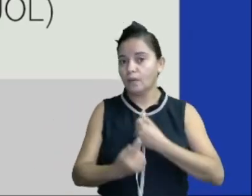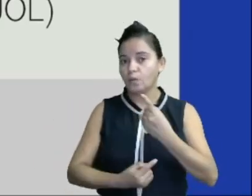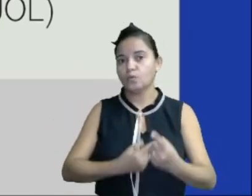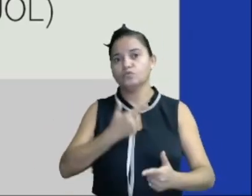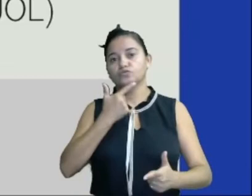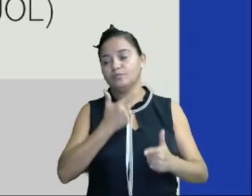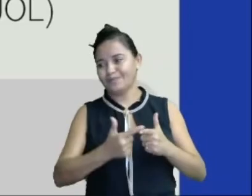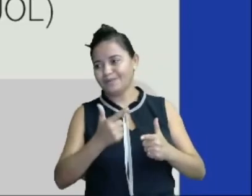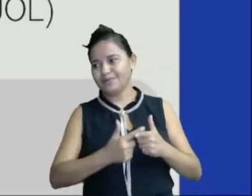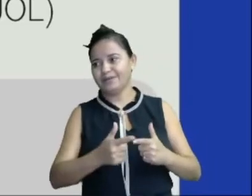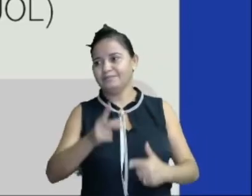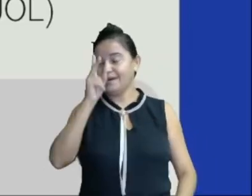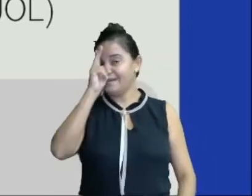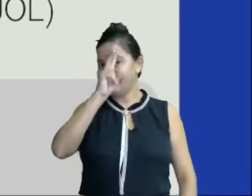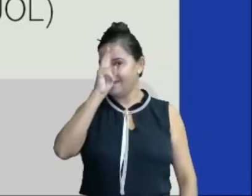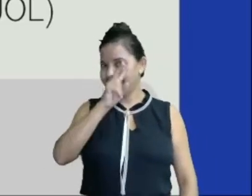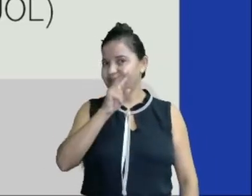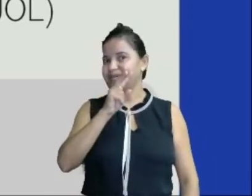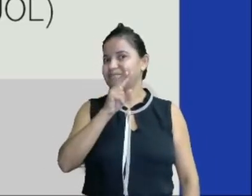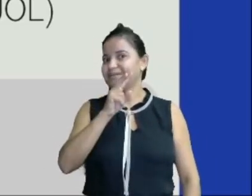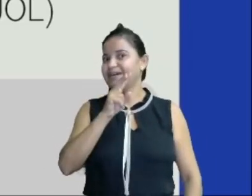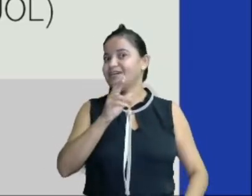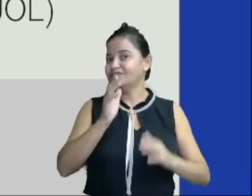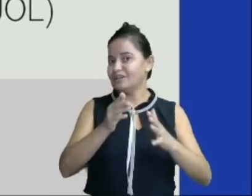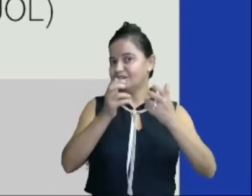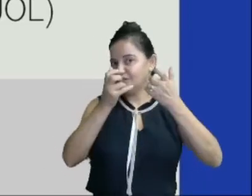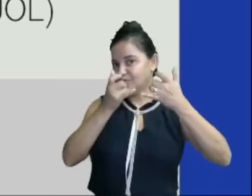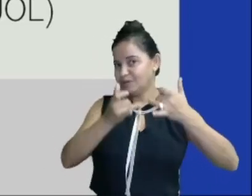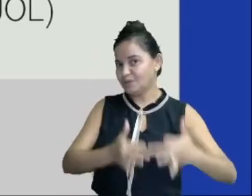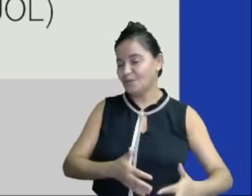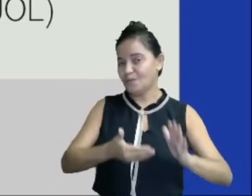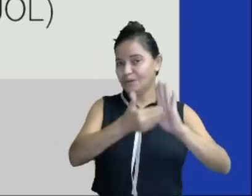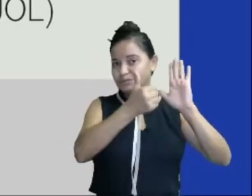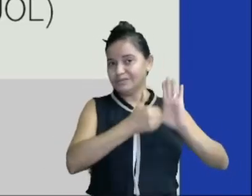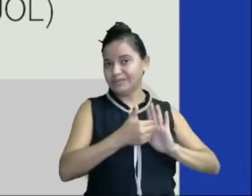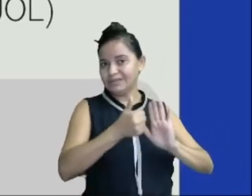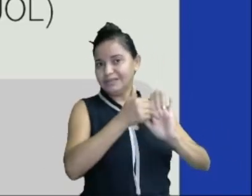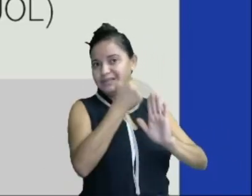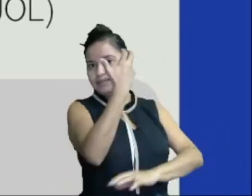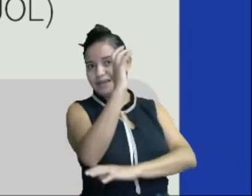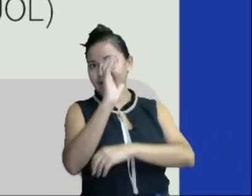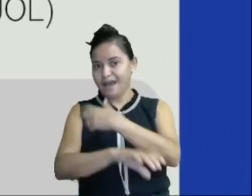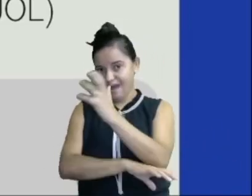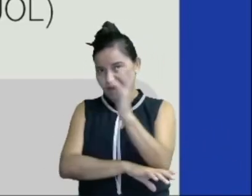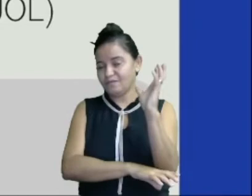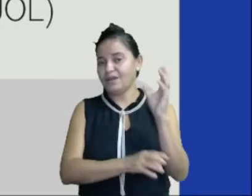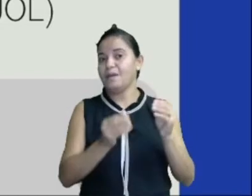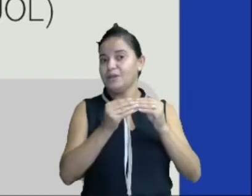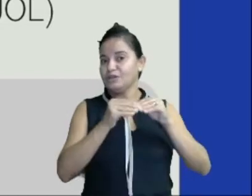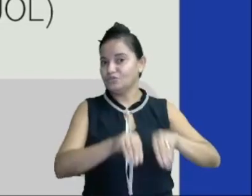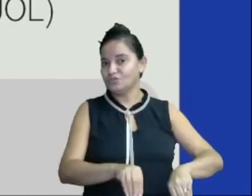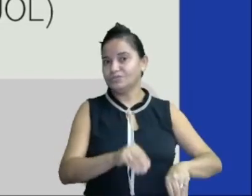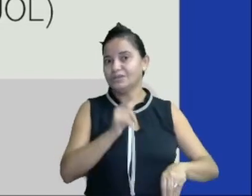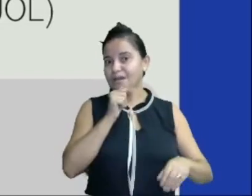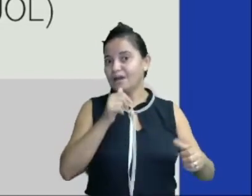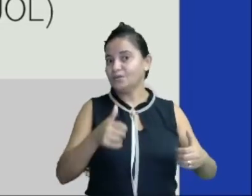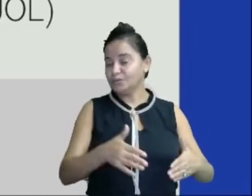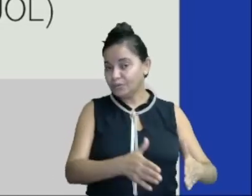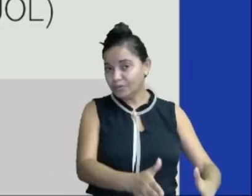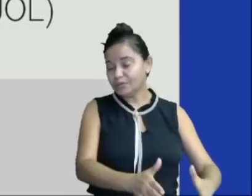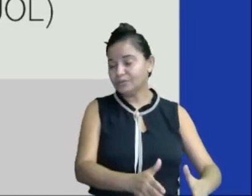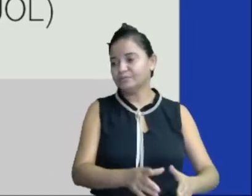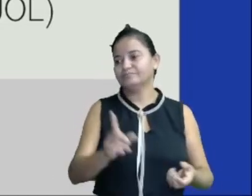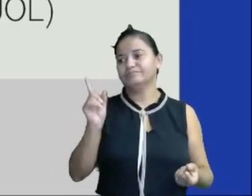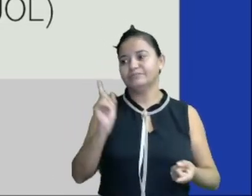do assoreamento dos rios pela retirada da mata ciliar. Se a gente observar aqui também nessa imagem, as encostas,